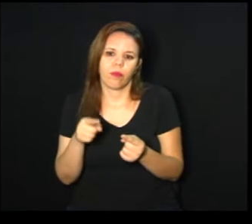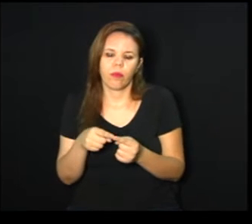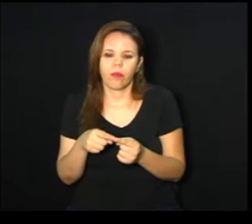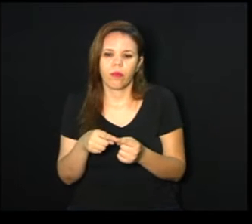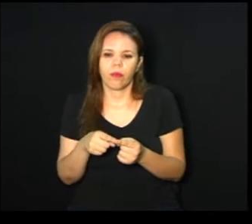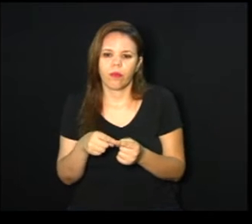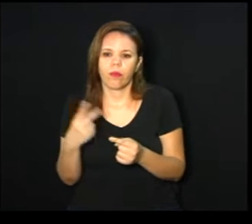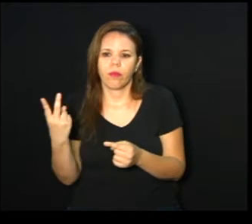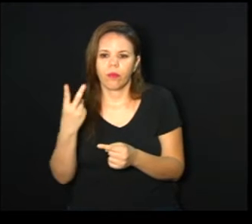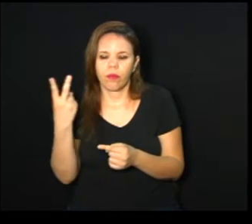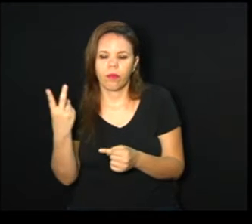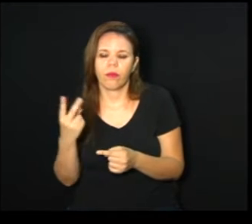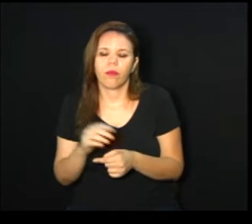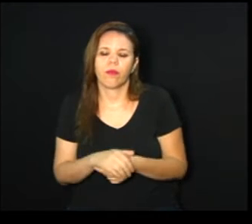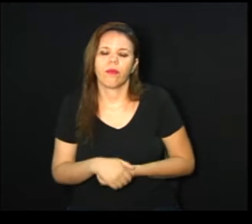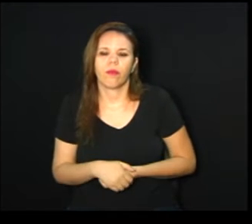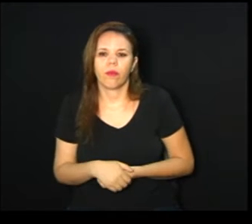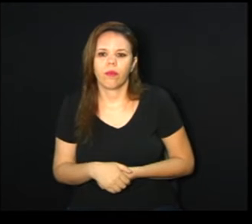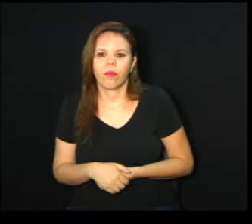custo mais